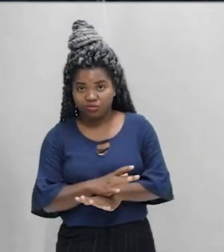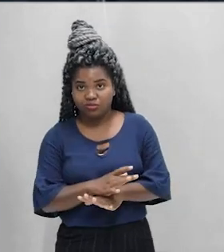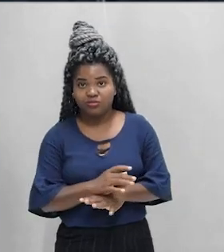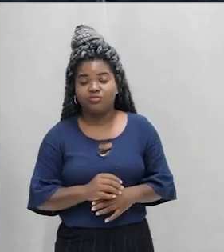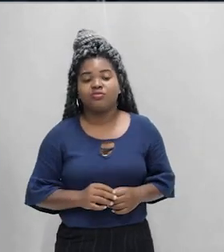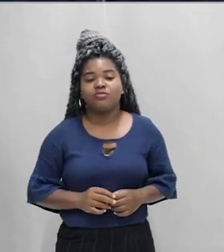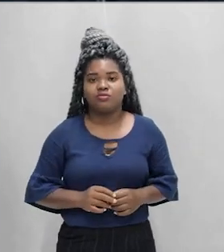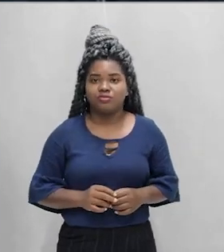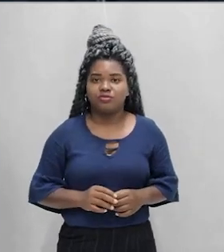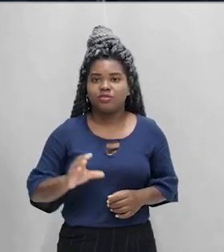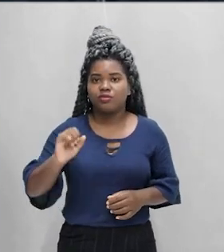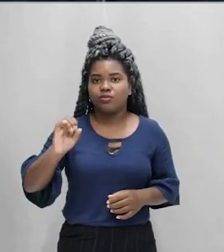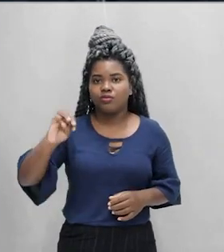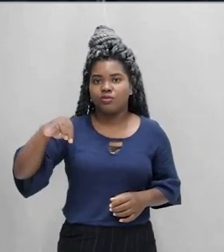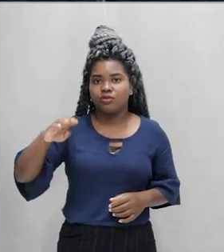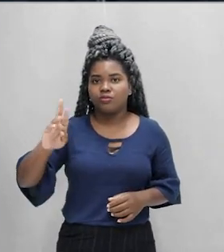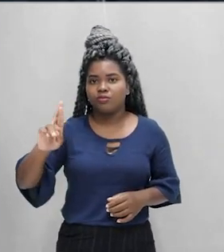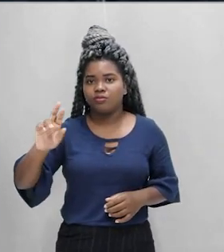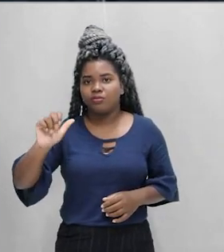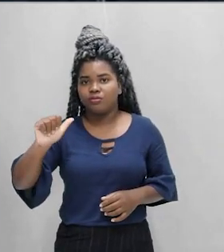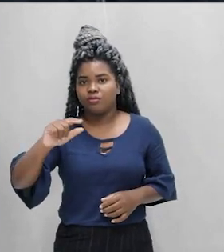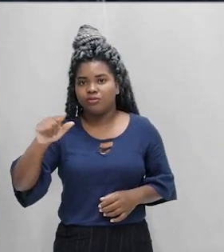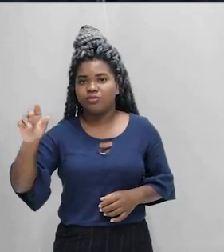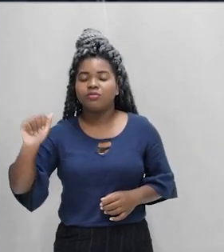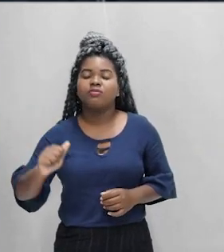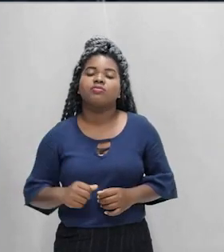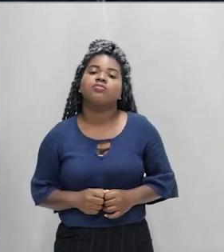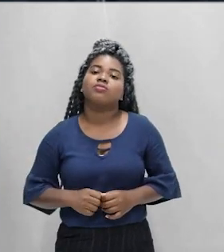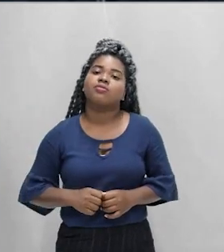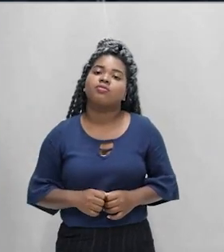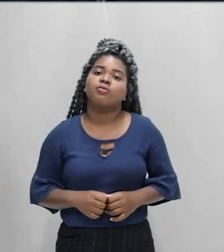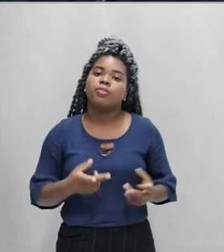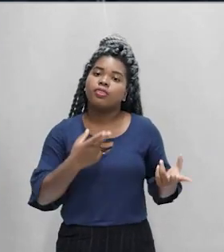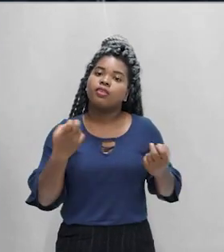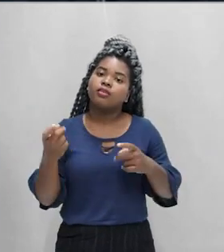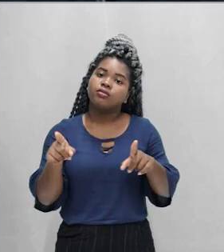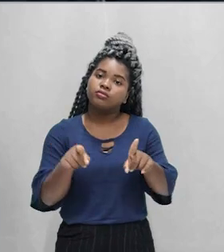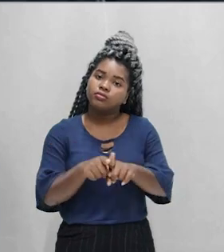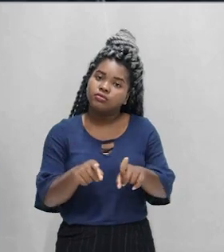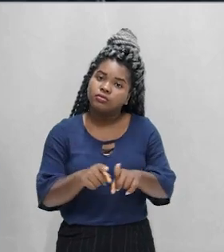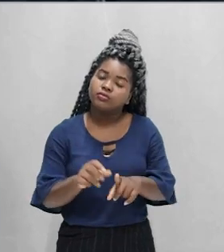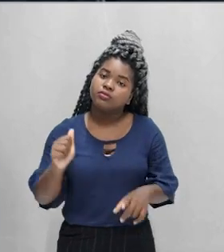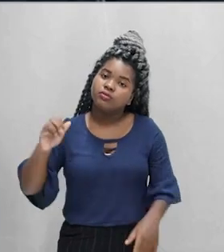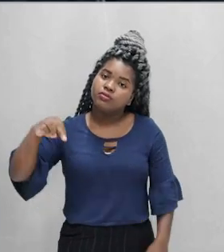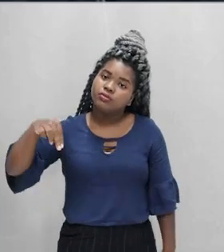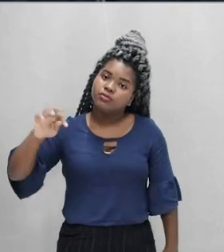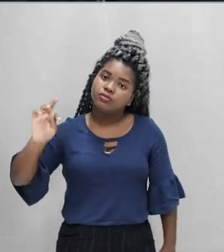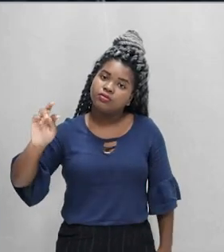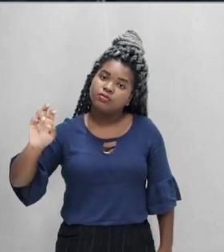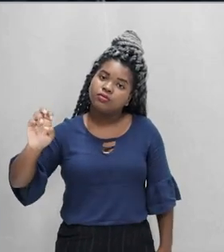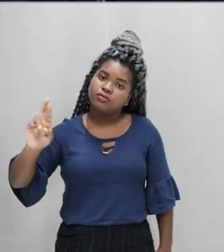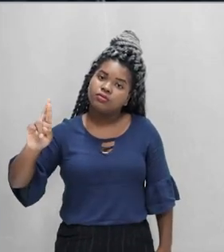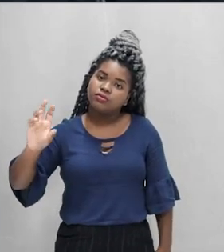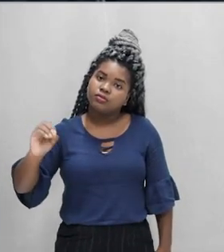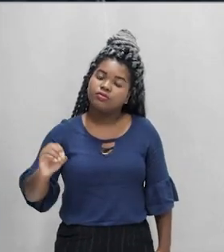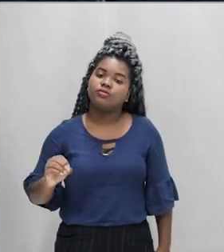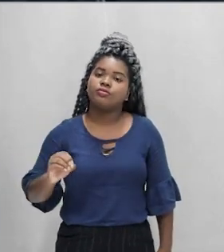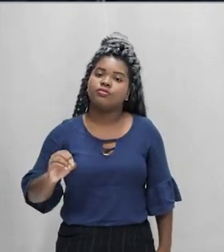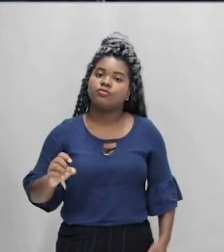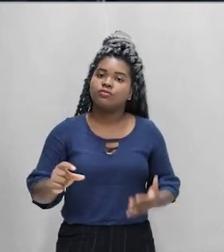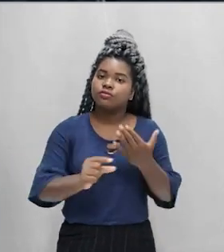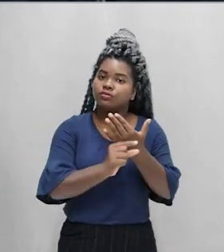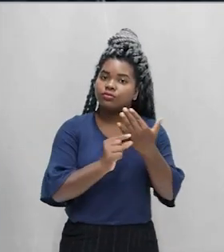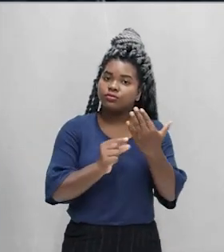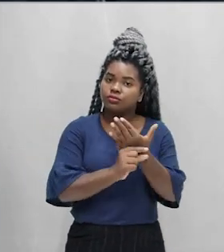questão Coimbra. Já vimos que nós temos o Antero de Quental como um grande autor,